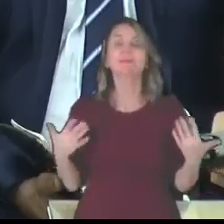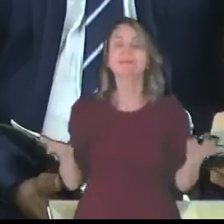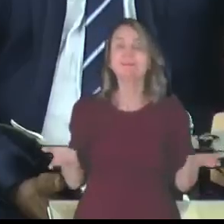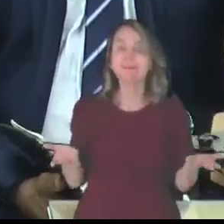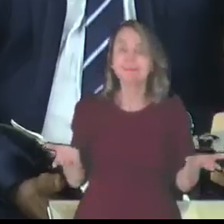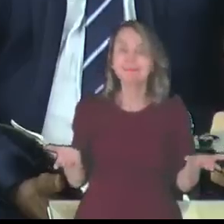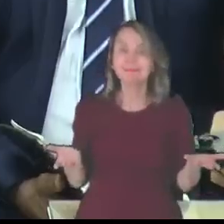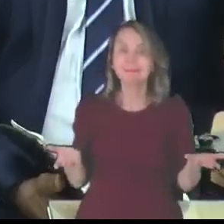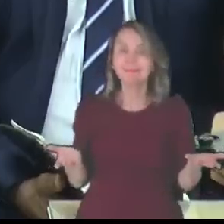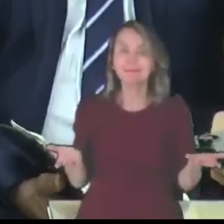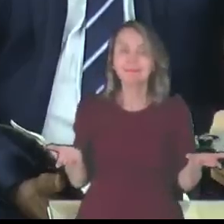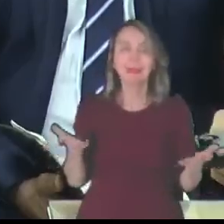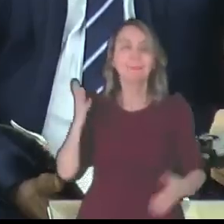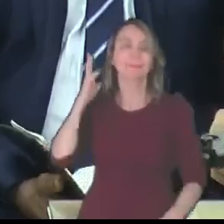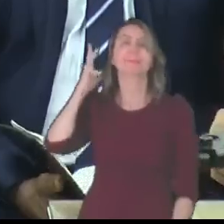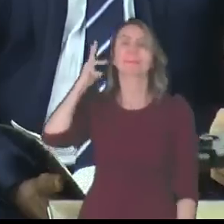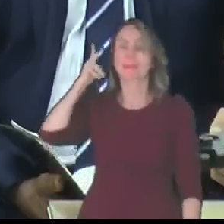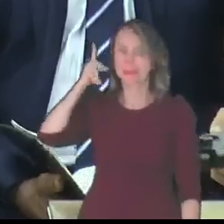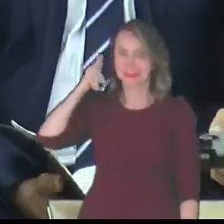madrugada